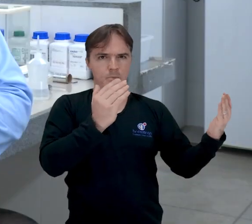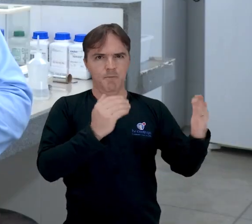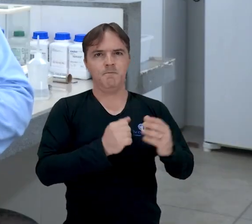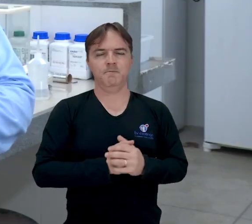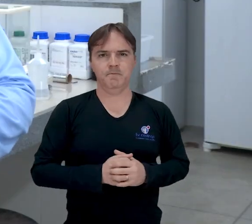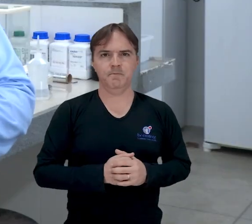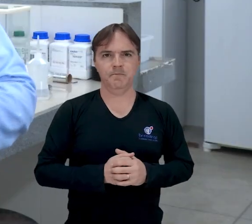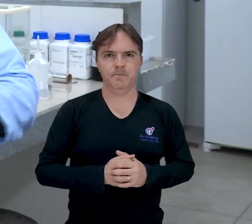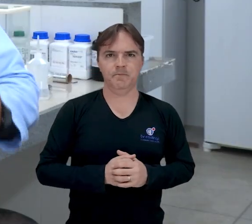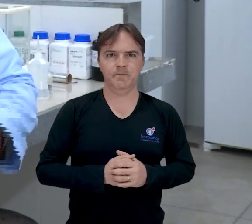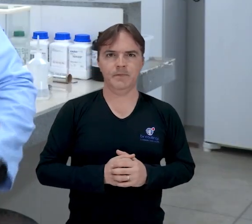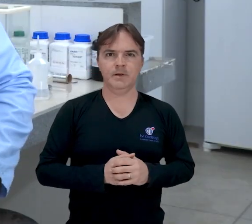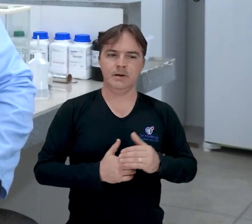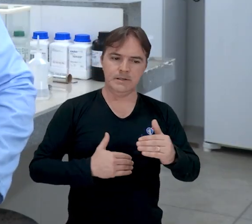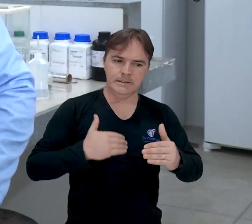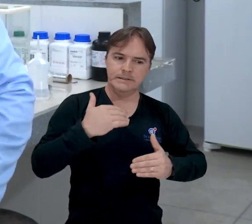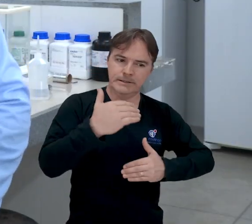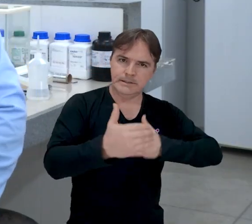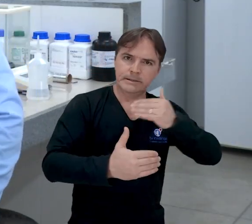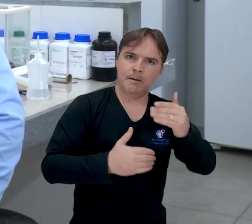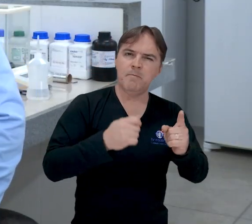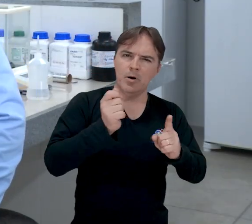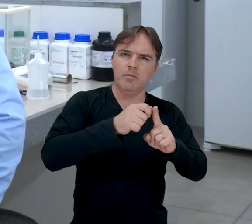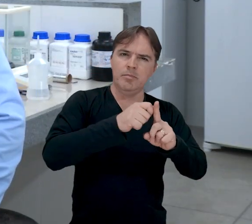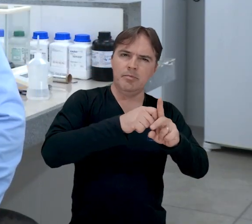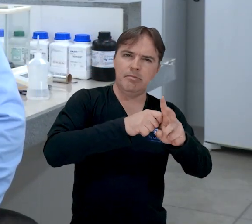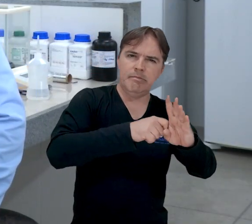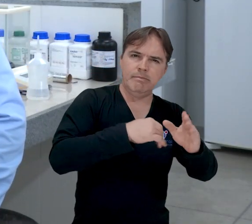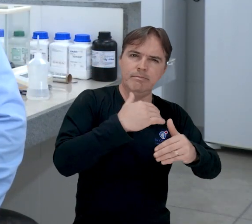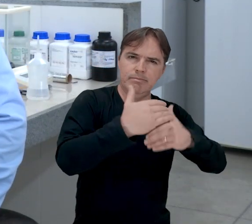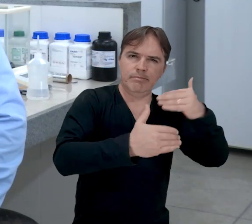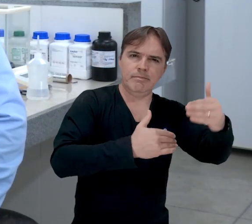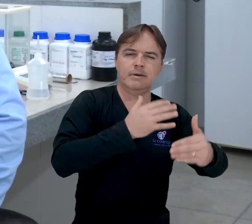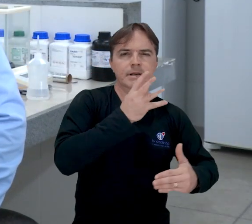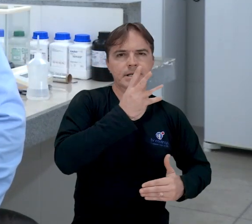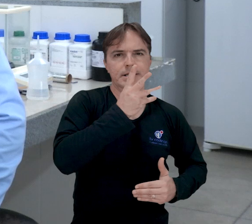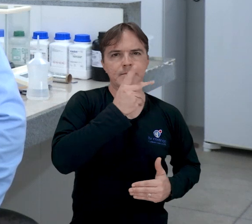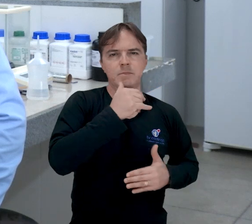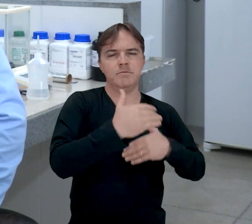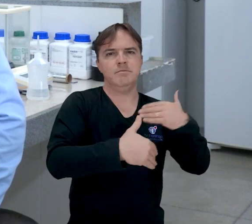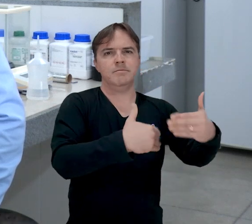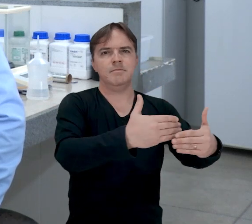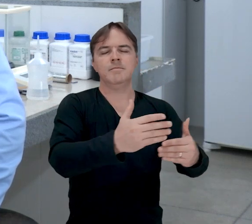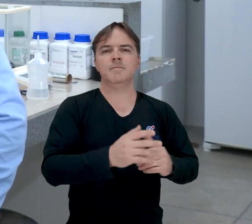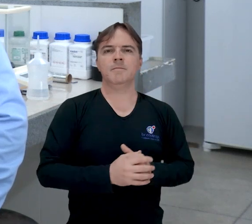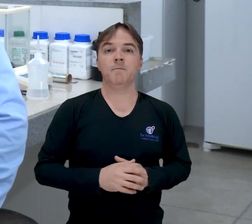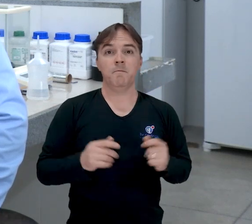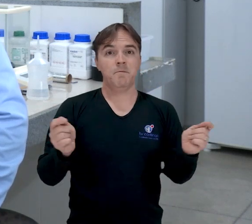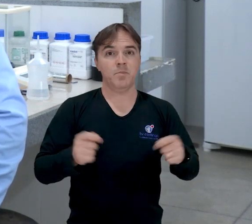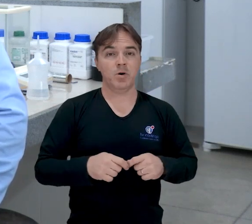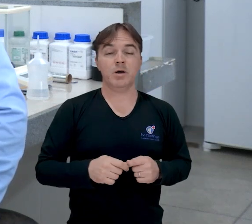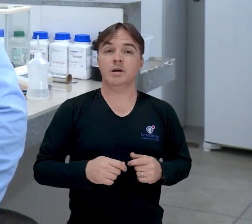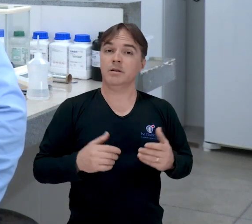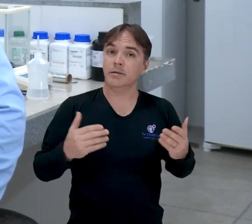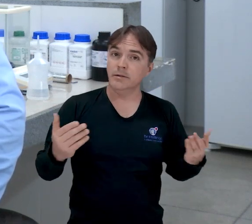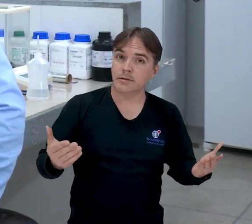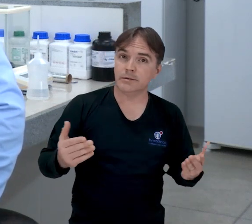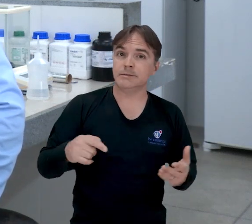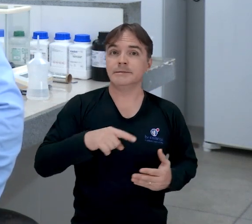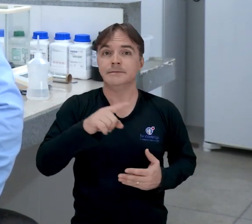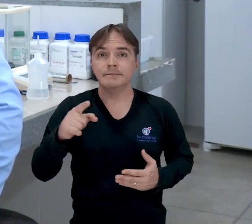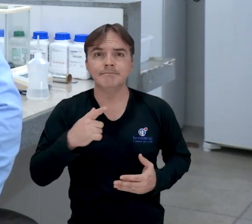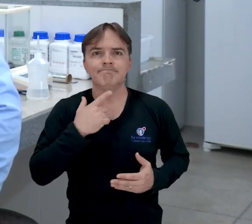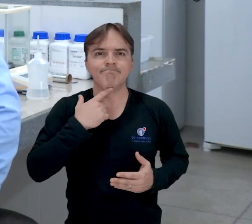solo. Vai levar meses ou até anos para poder desenvolver esses protótipos, mas isso é muito importante para a indústria, porque significa que é